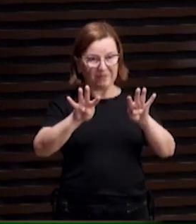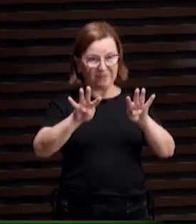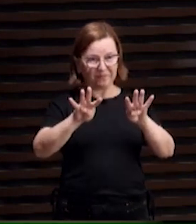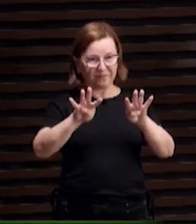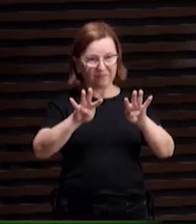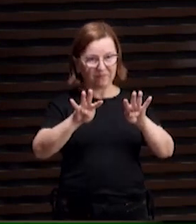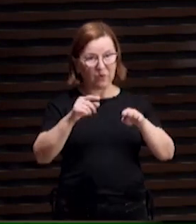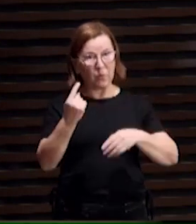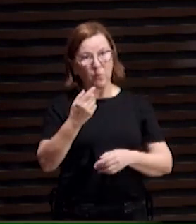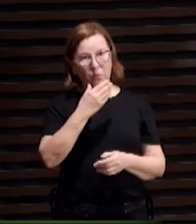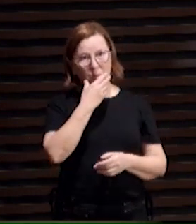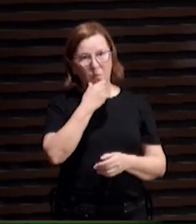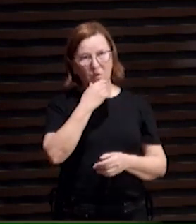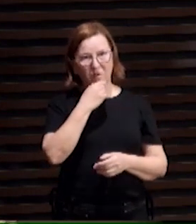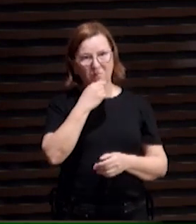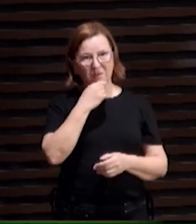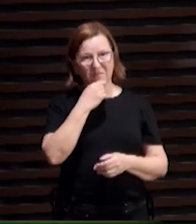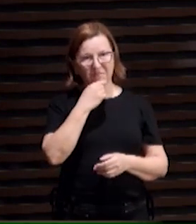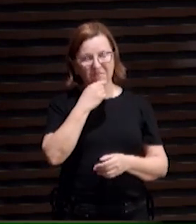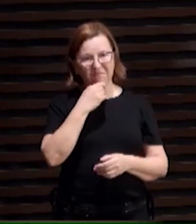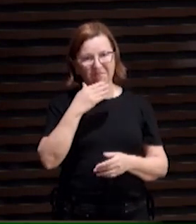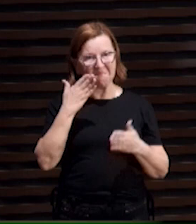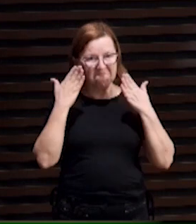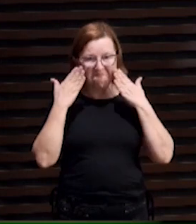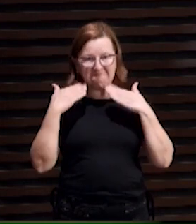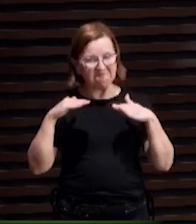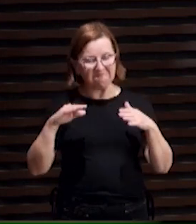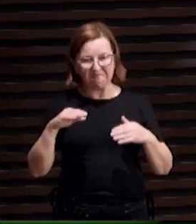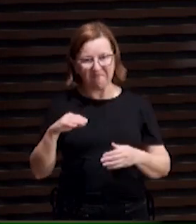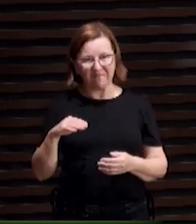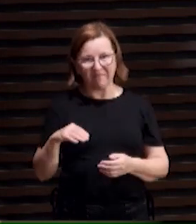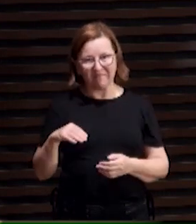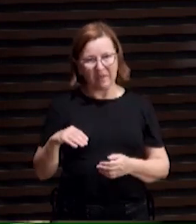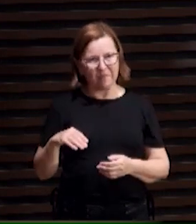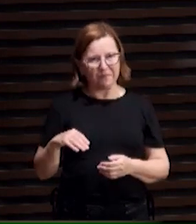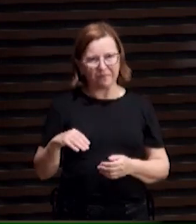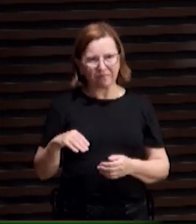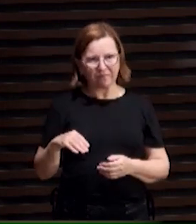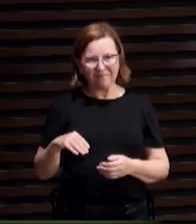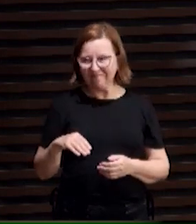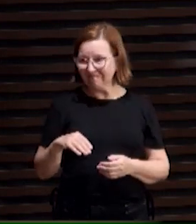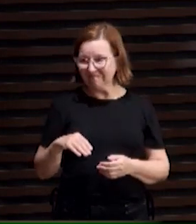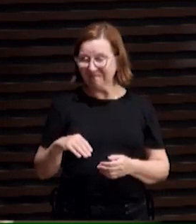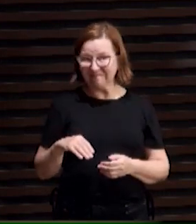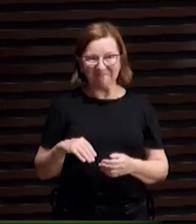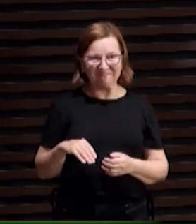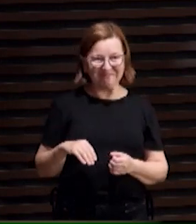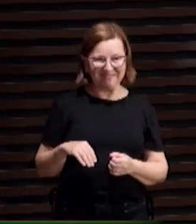como um homem vulgar. Ele não tinha aparatos, ainda que tivesse uma